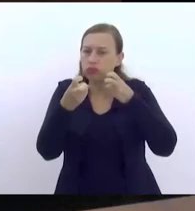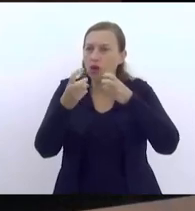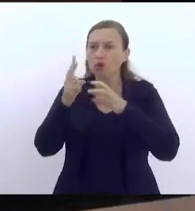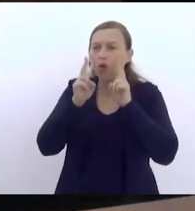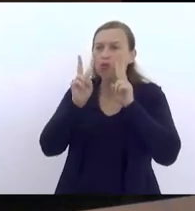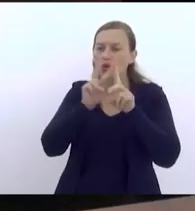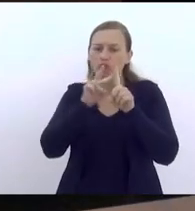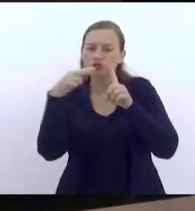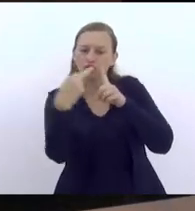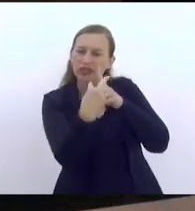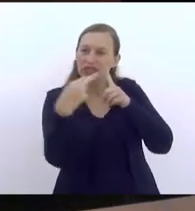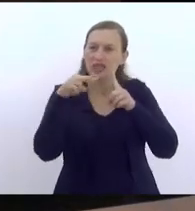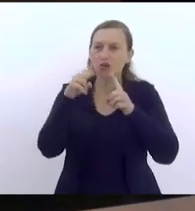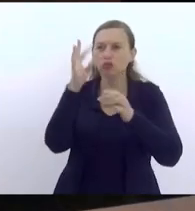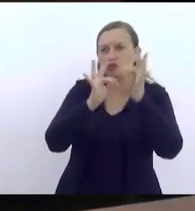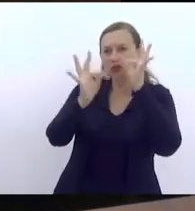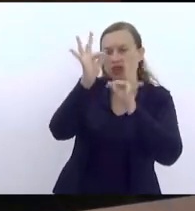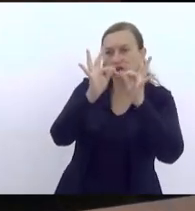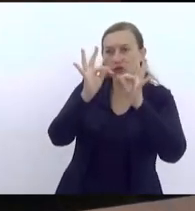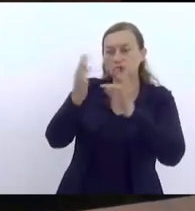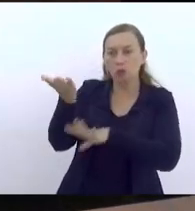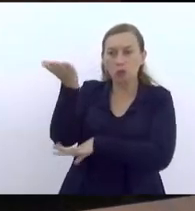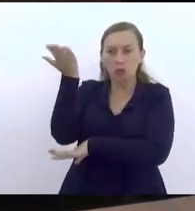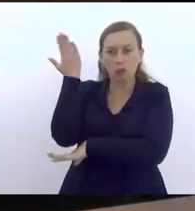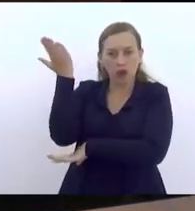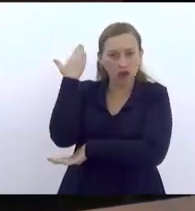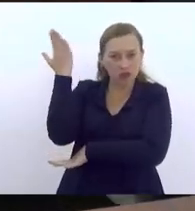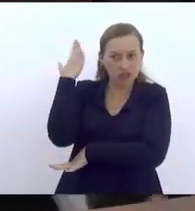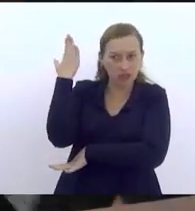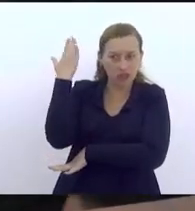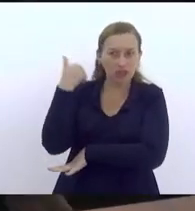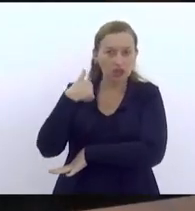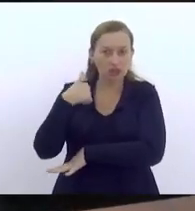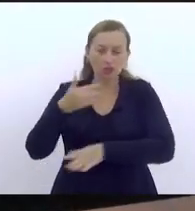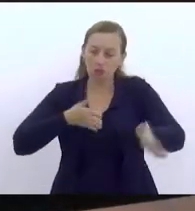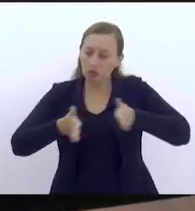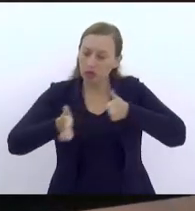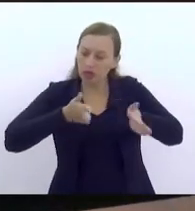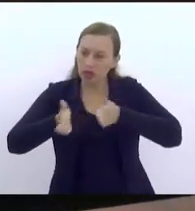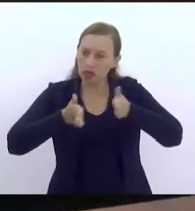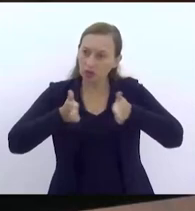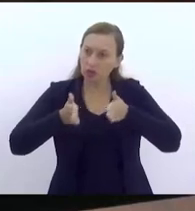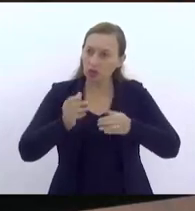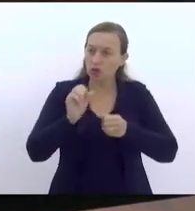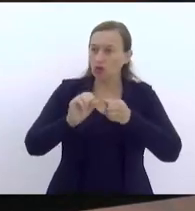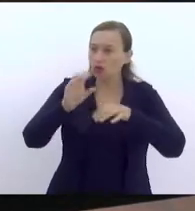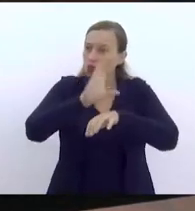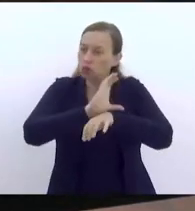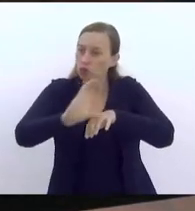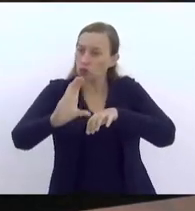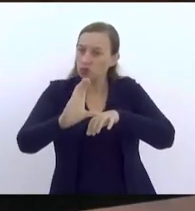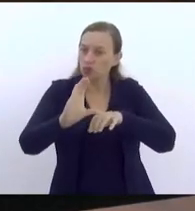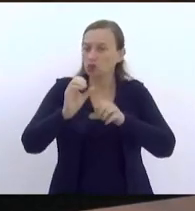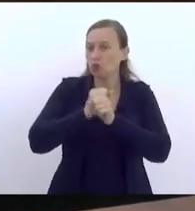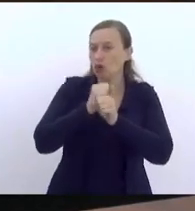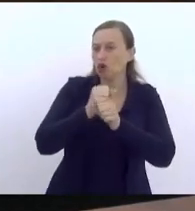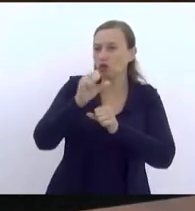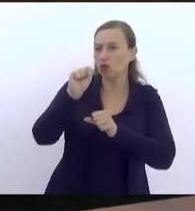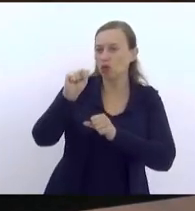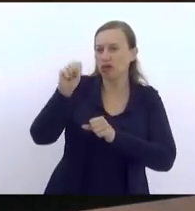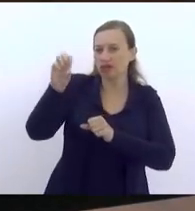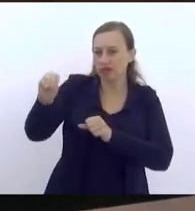de tecnológico, a época que lá fiz o curso, década de 80, o Japão